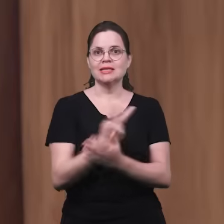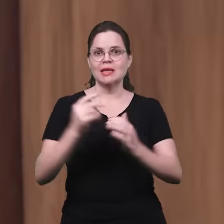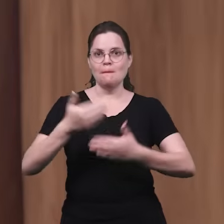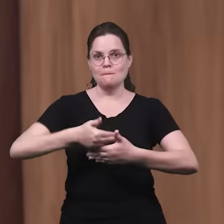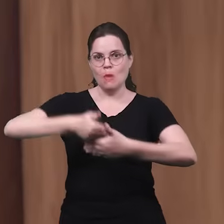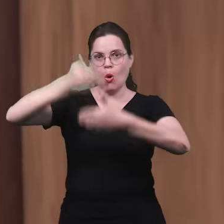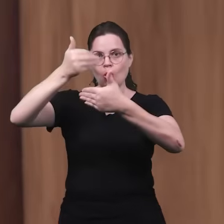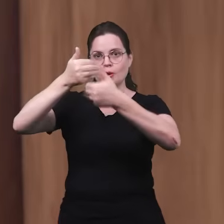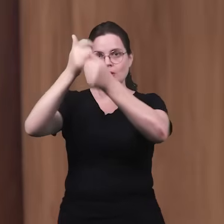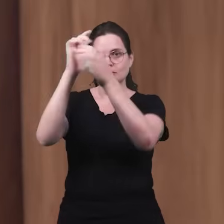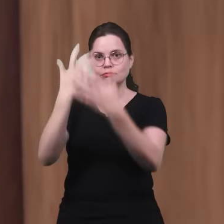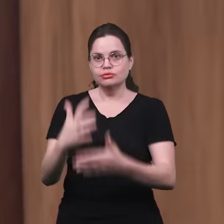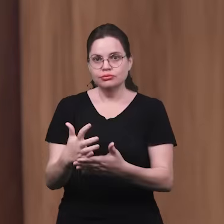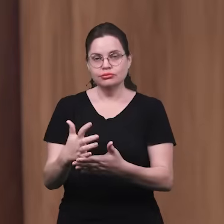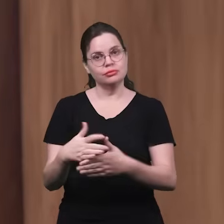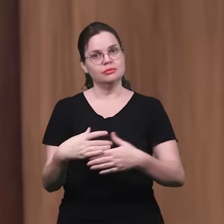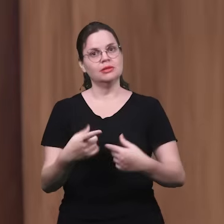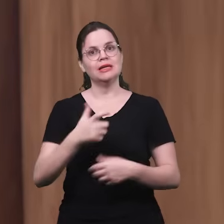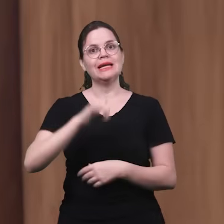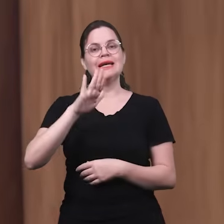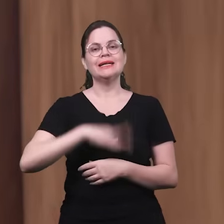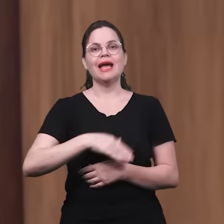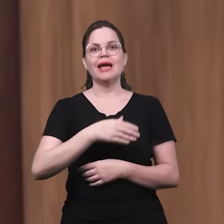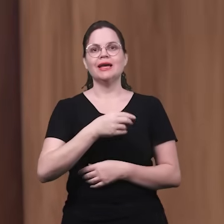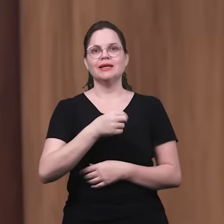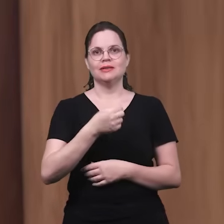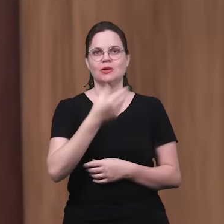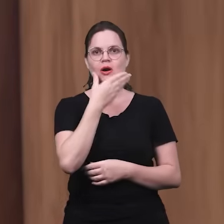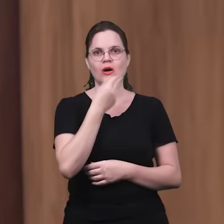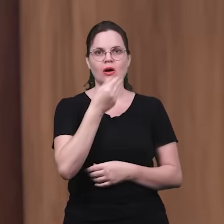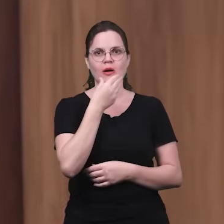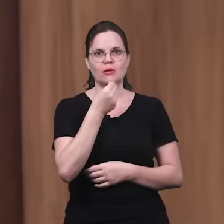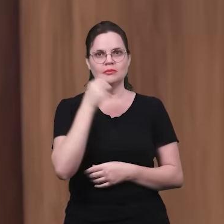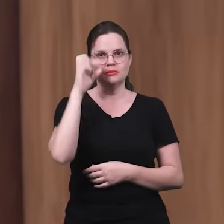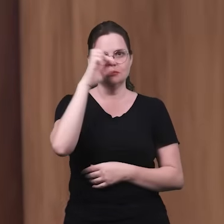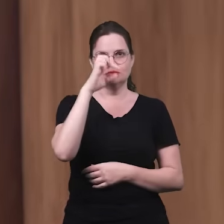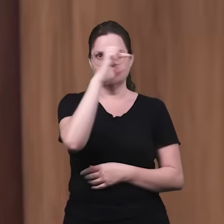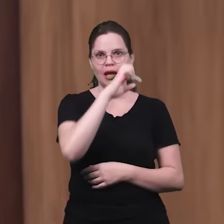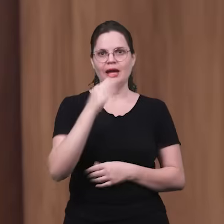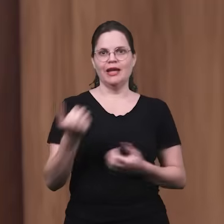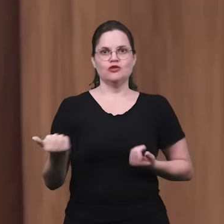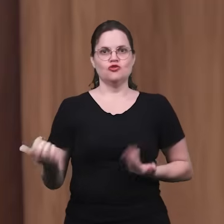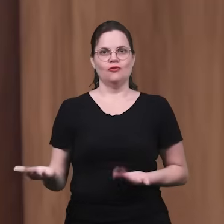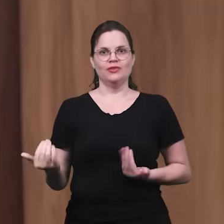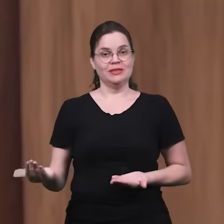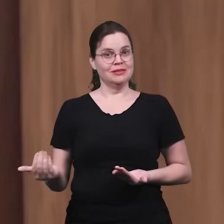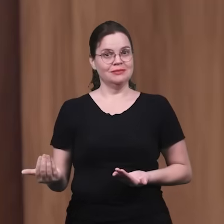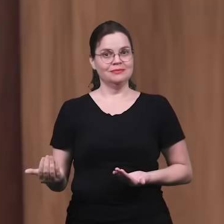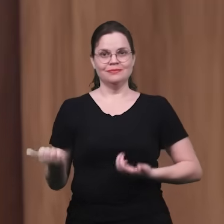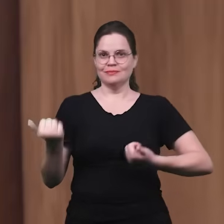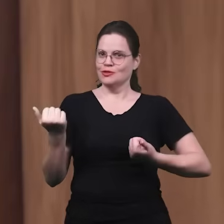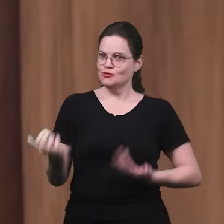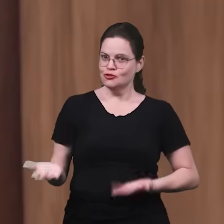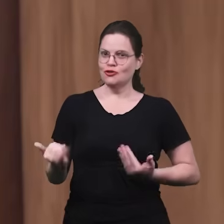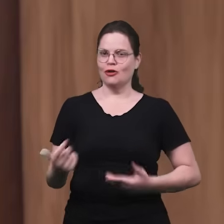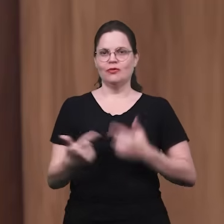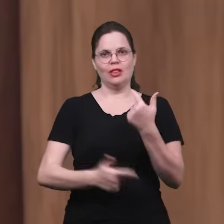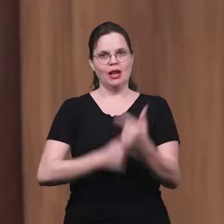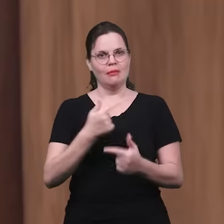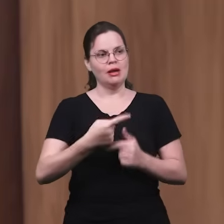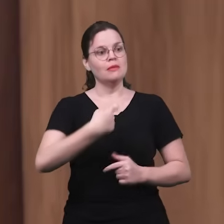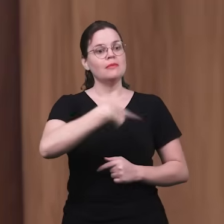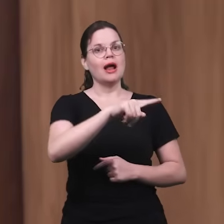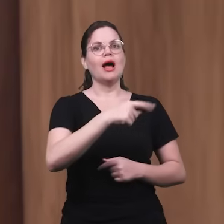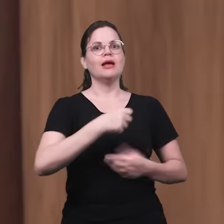quem foram esses espias? A Bíblia relaciona aqui no versículo 23 que eram mancebos, os jovens trabalhando no